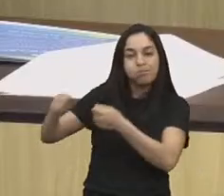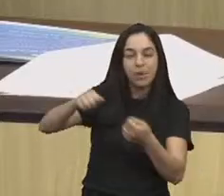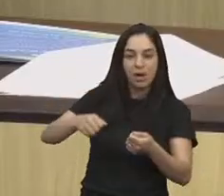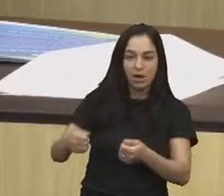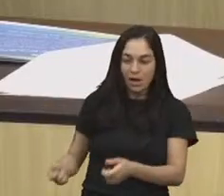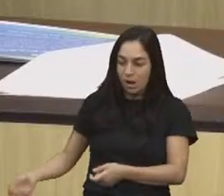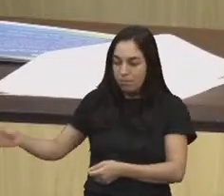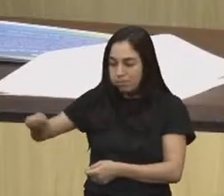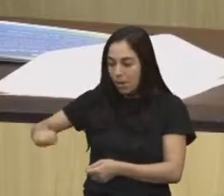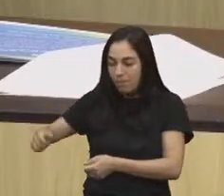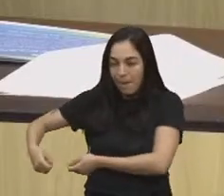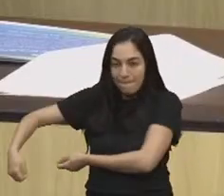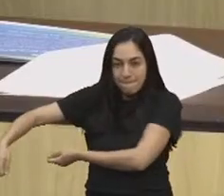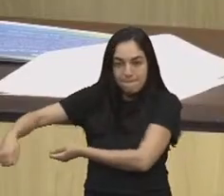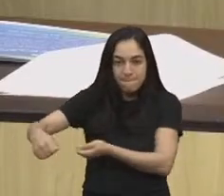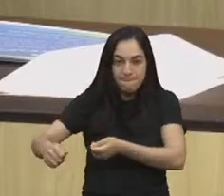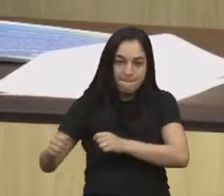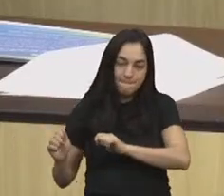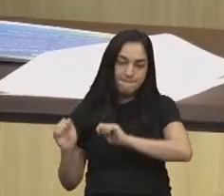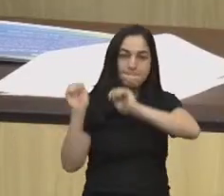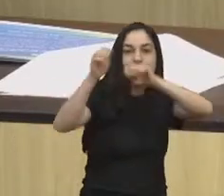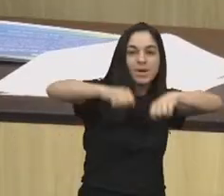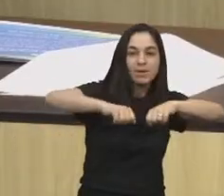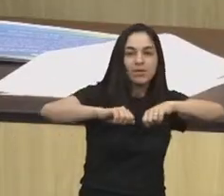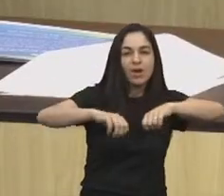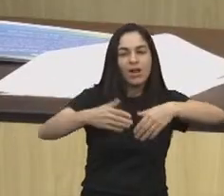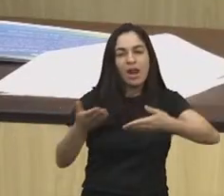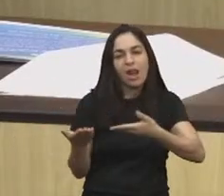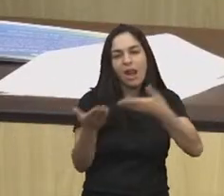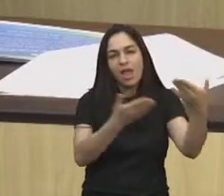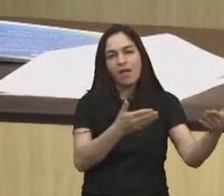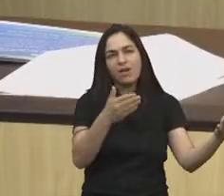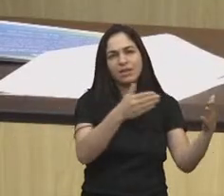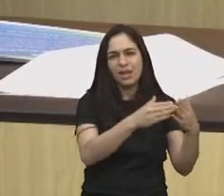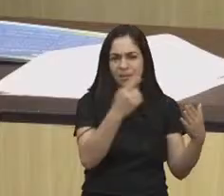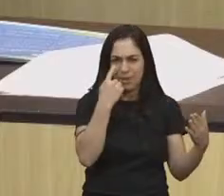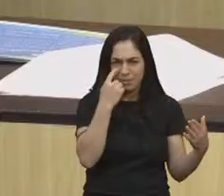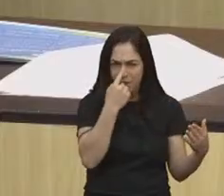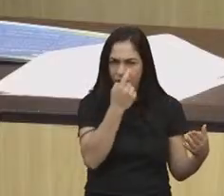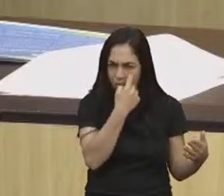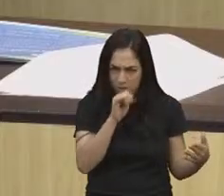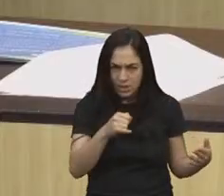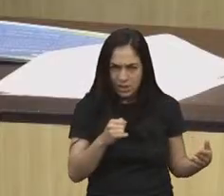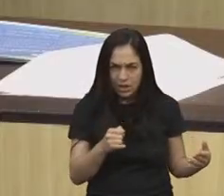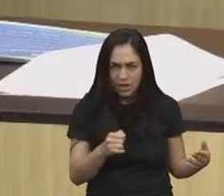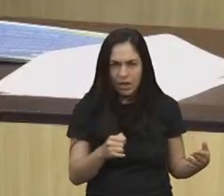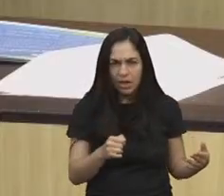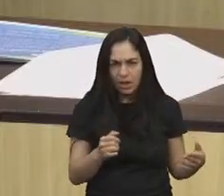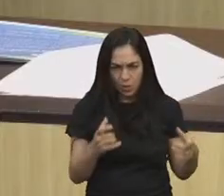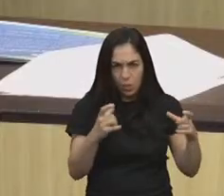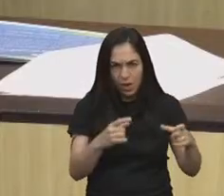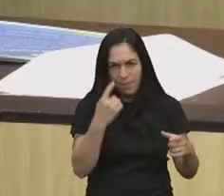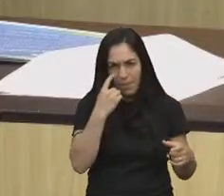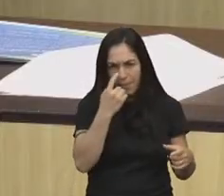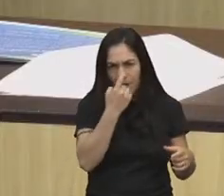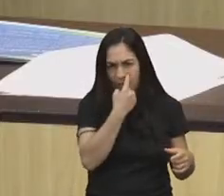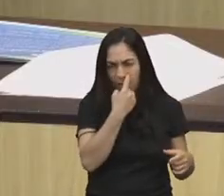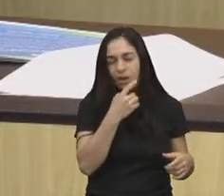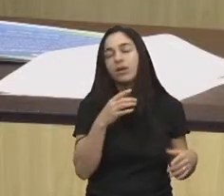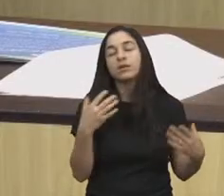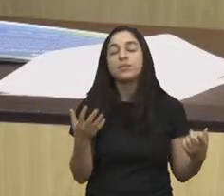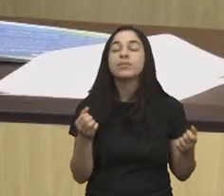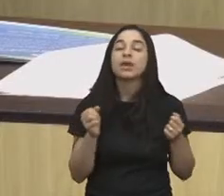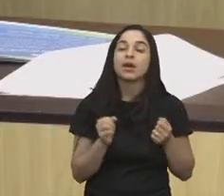carrinho, enche, eles retiram, leva até, acho que do outro lado da cidade, né? Meia-lua, né? É isso? Onde vocês descartam. E